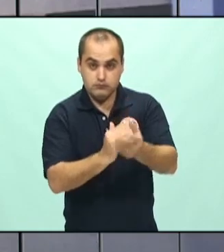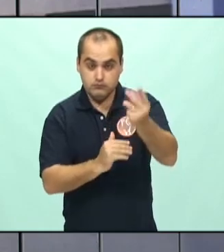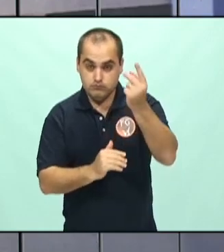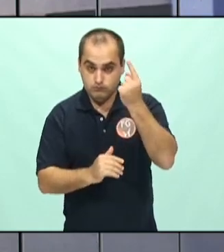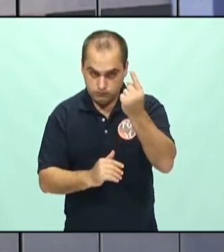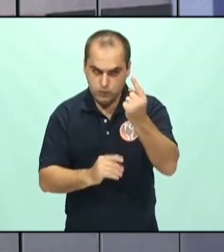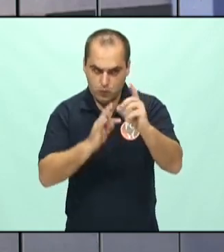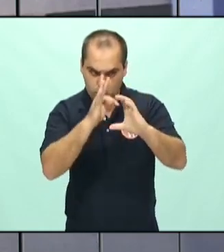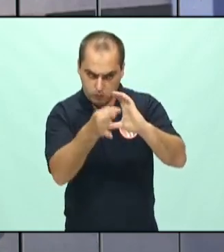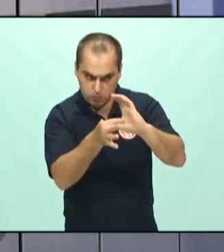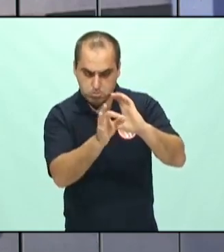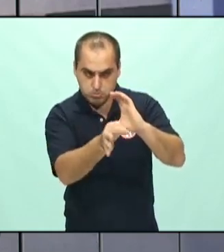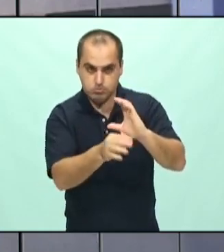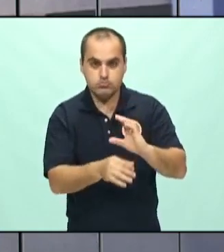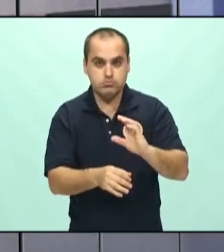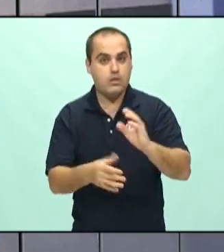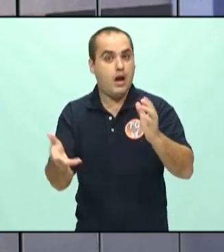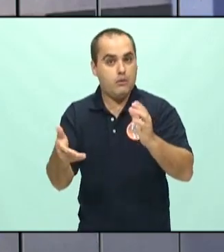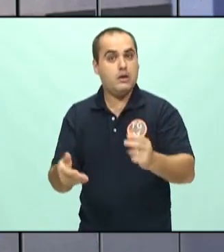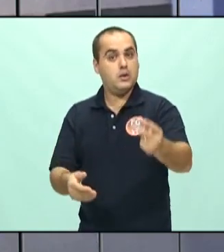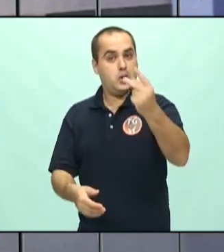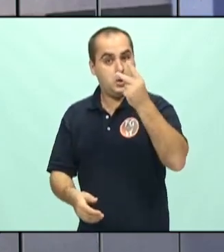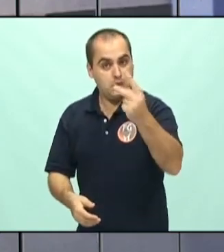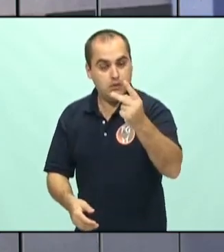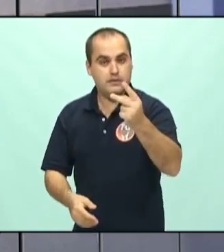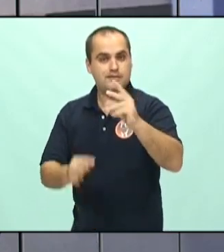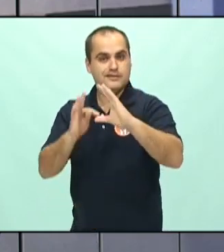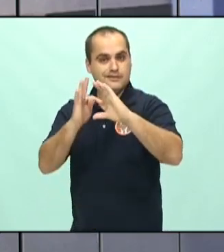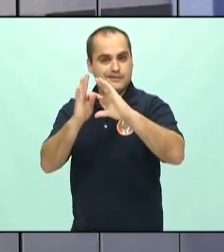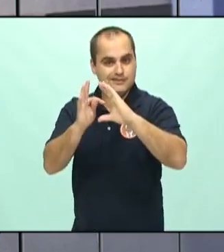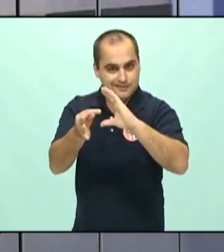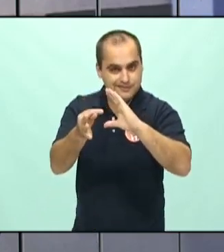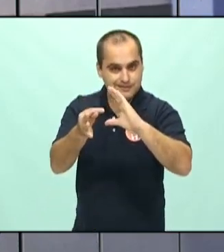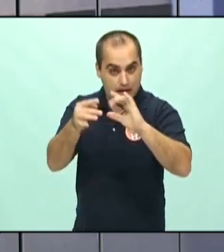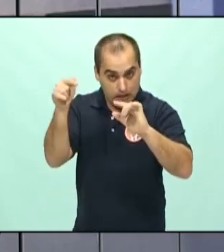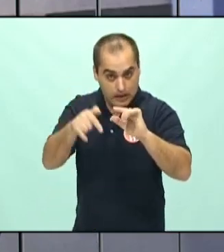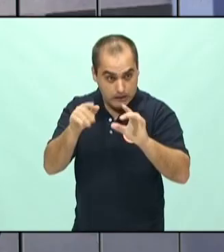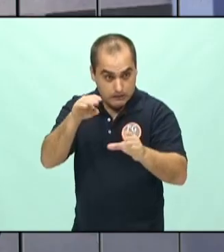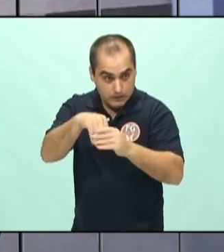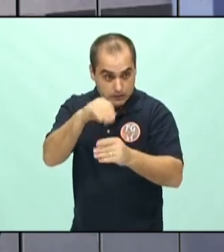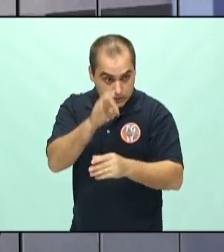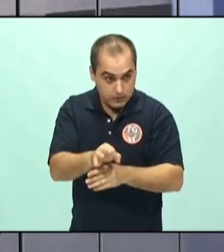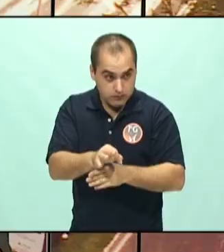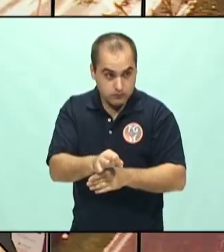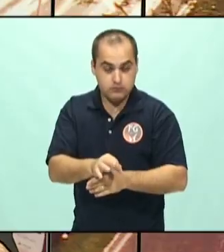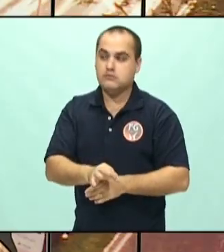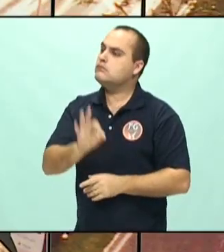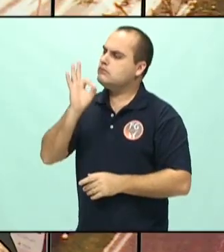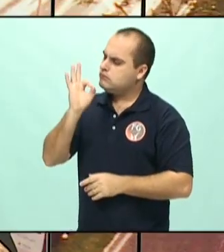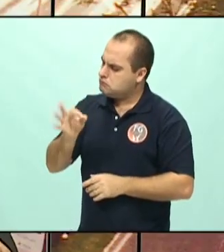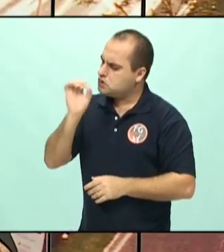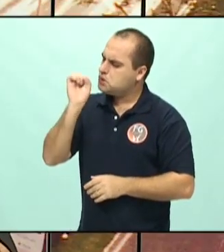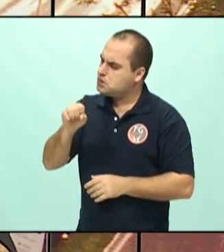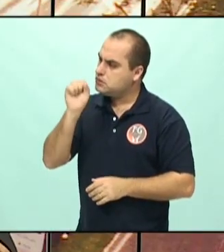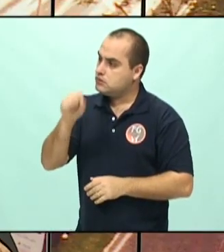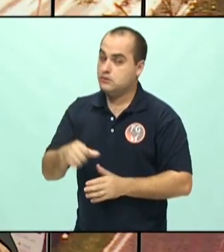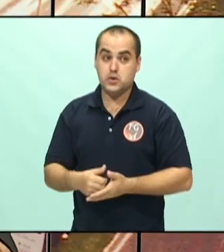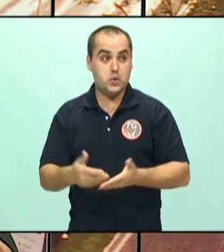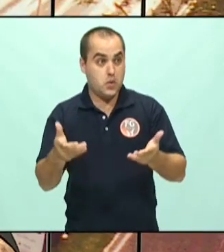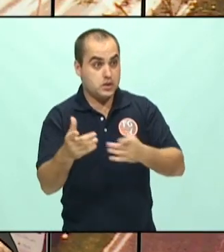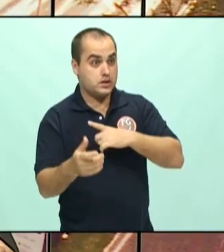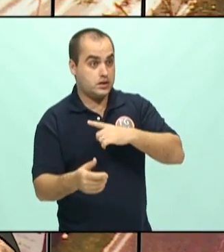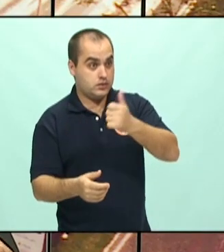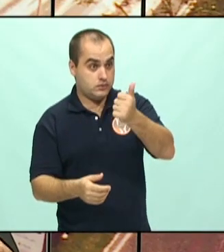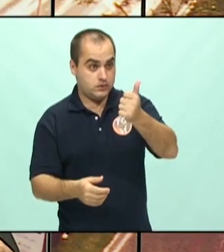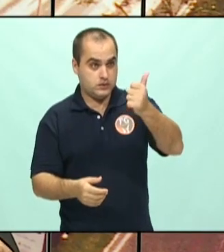em casa assim é pra que realmente funcione estável agora na verdade nós hoje estamos com 215 201